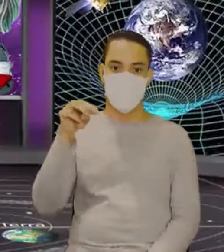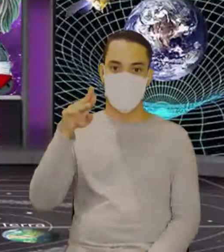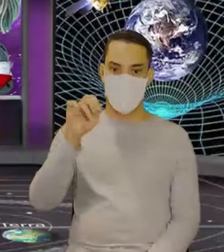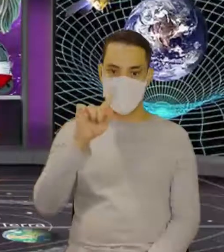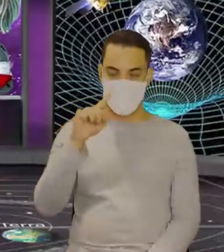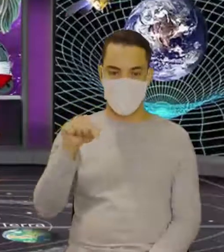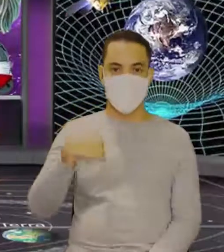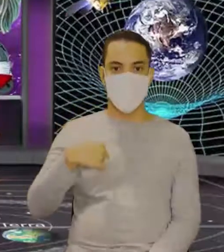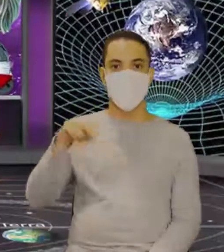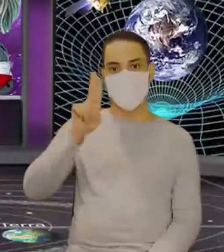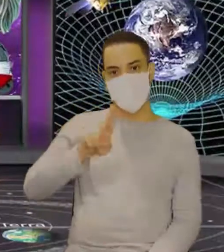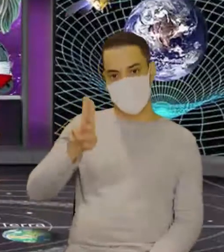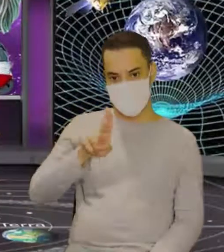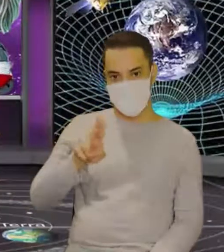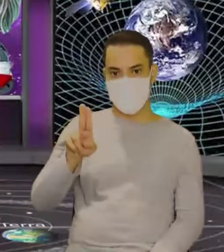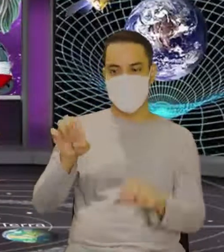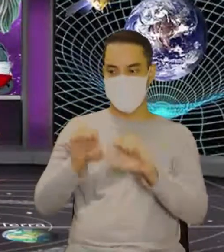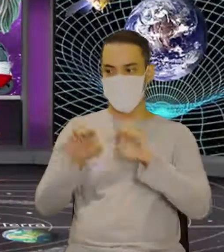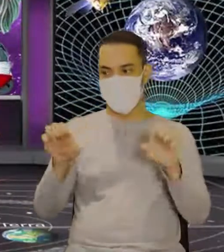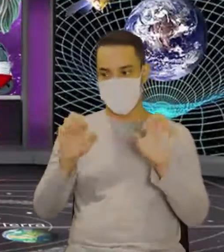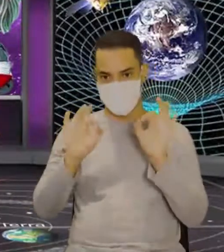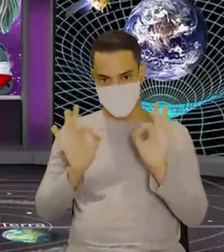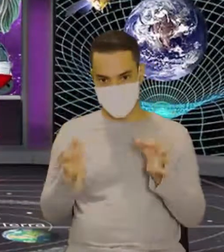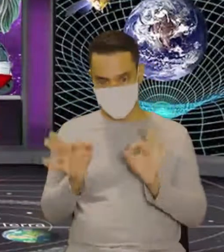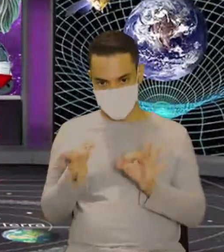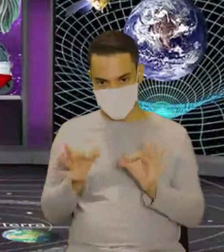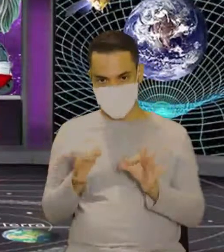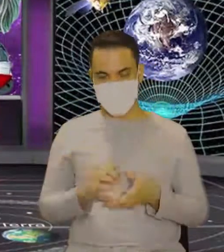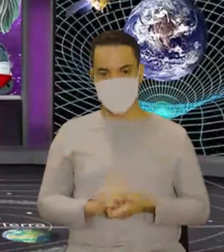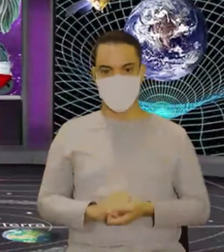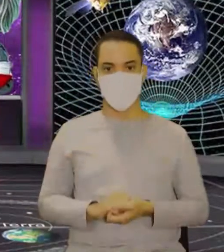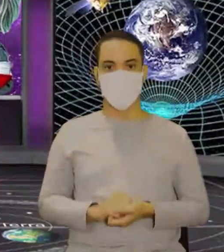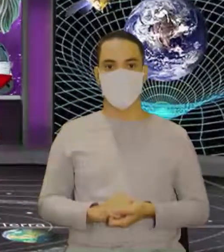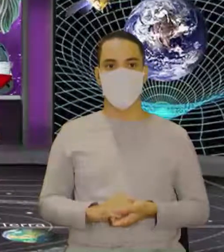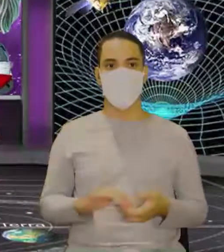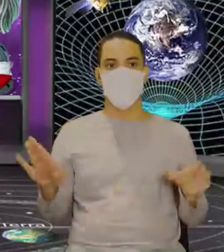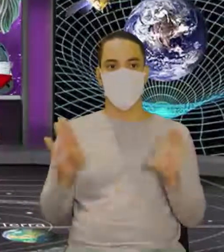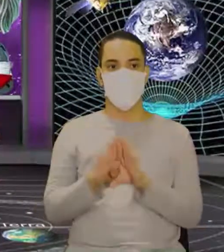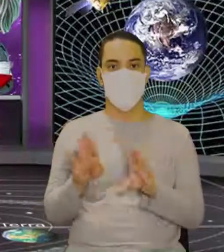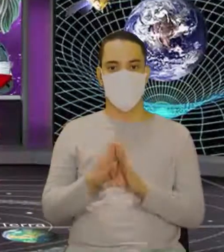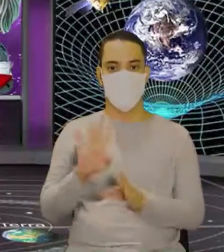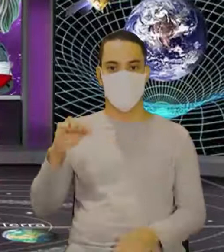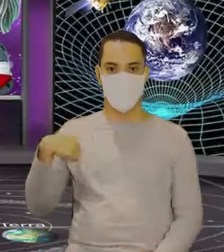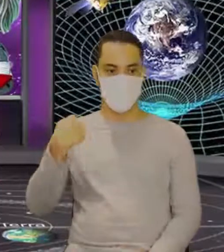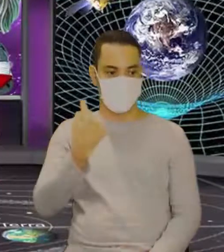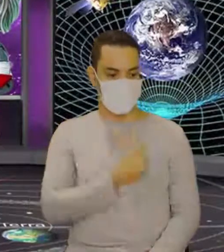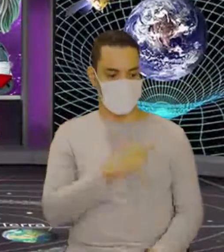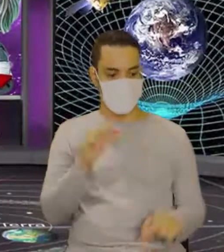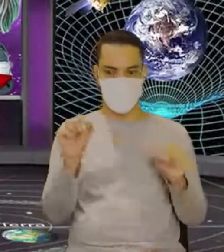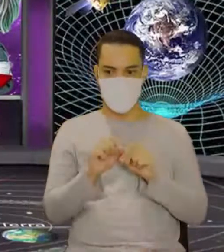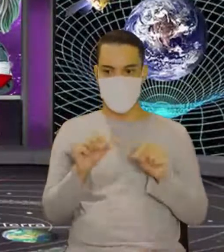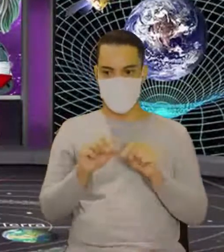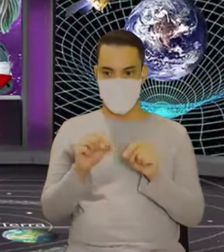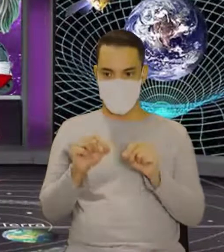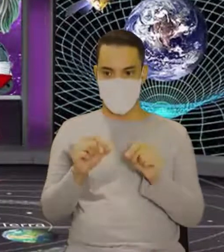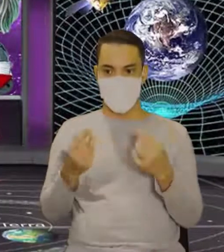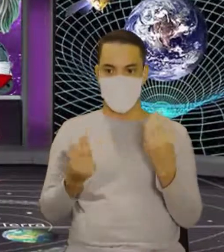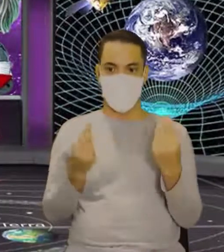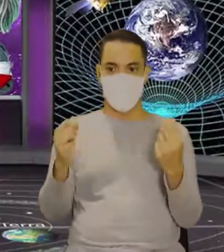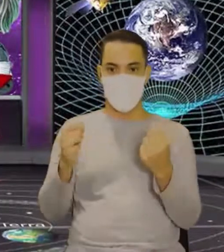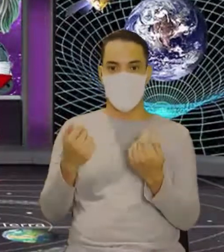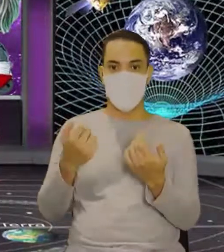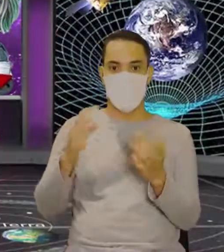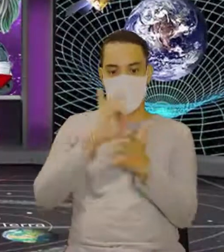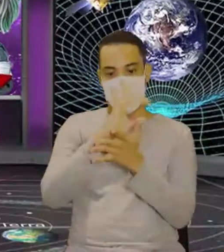nós utilizamos a equação, certo? Lá do gerador e fizemos o valor da resistência equivalente em